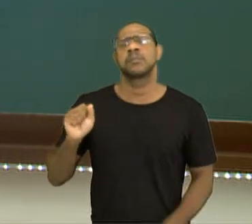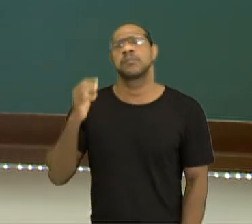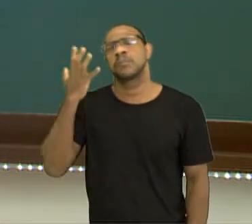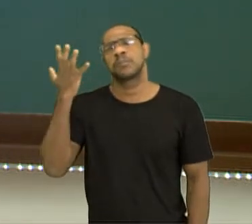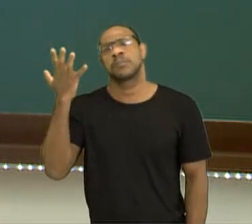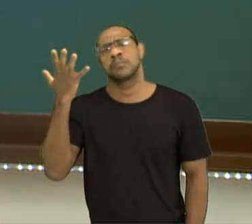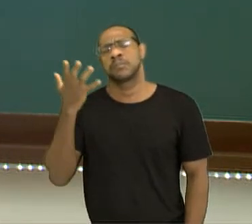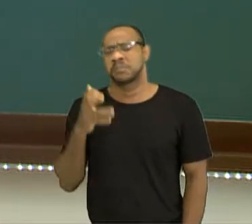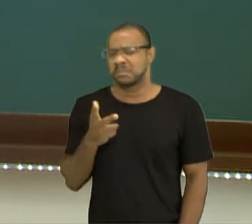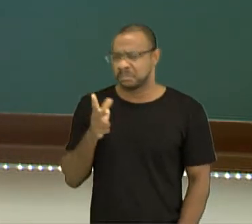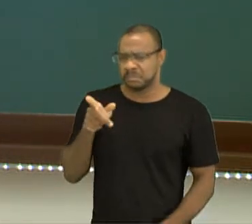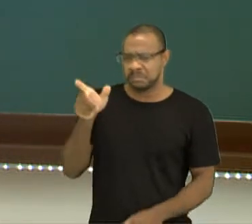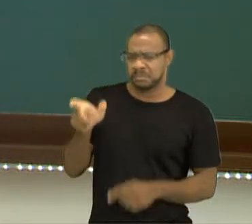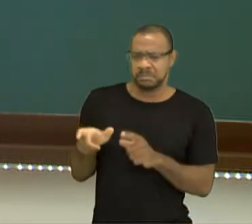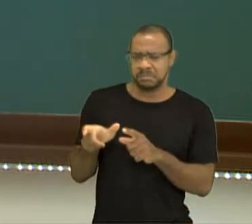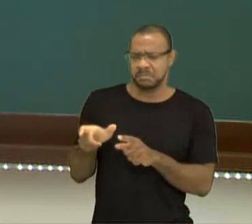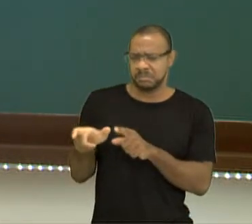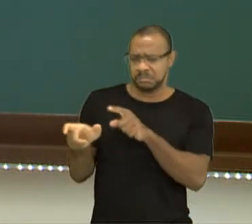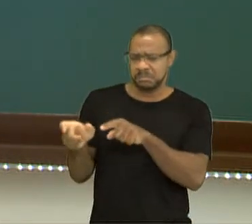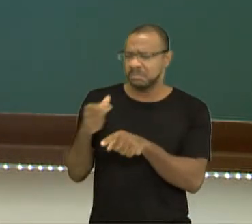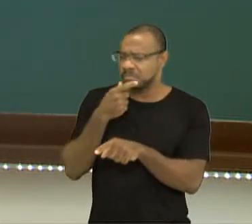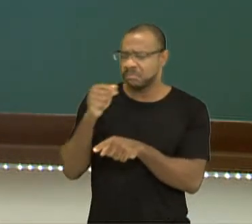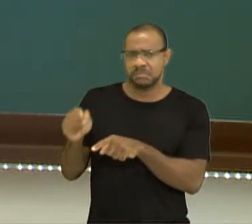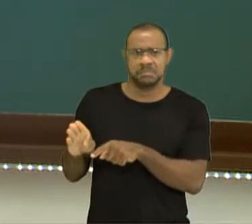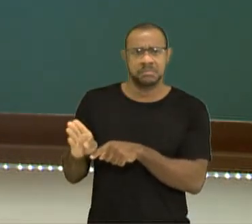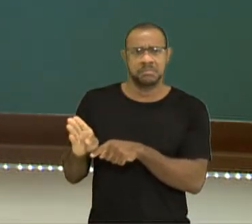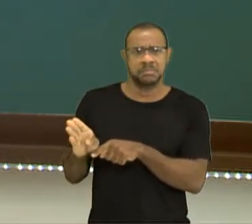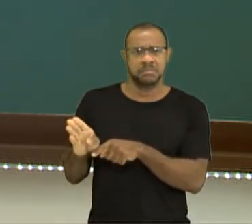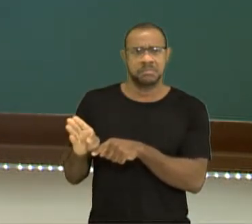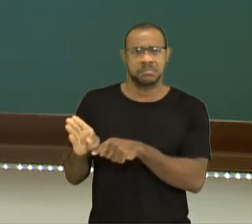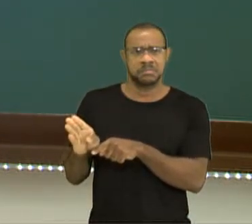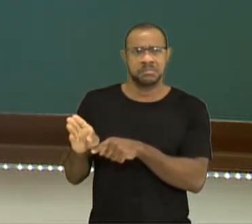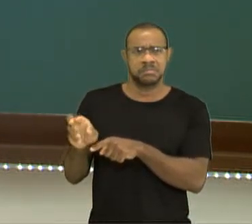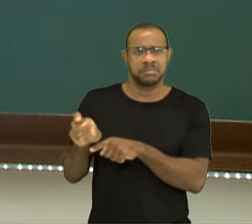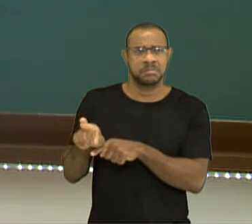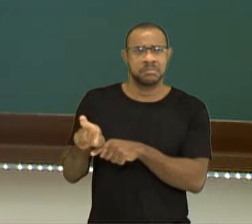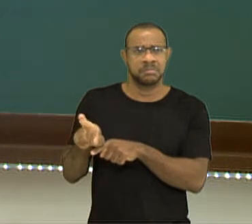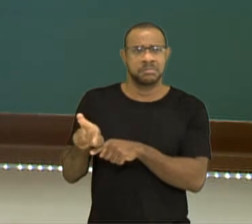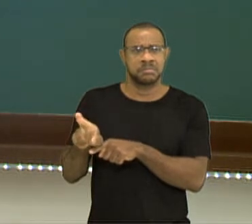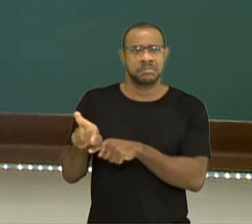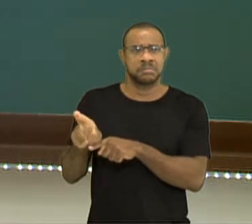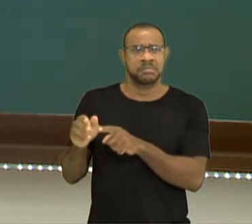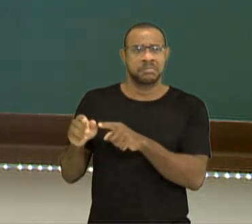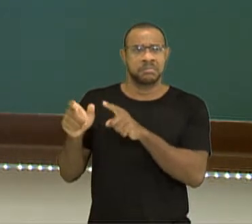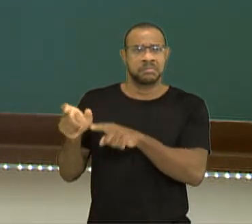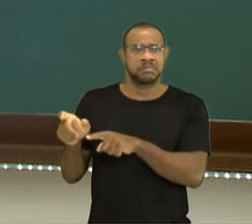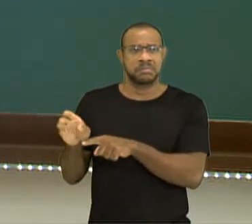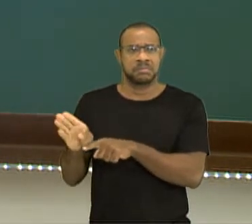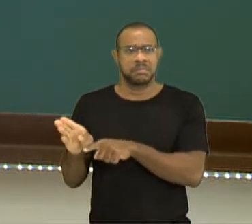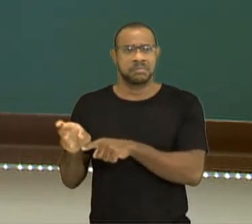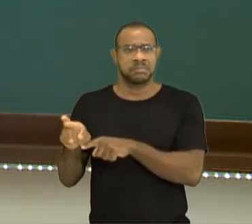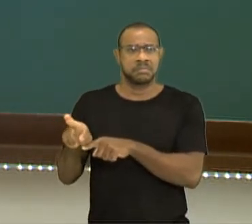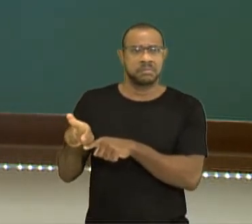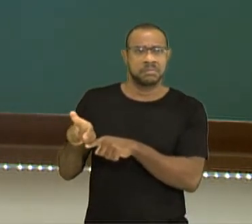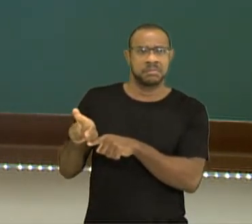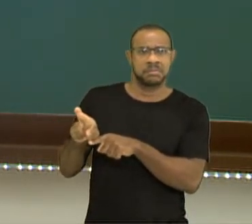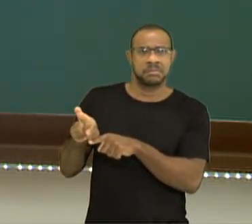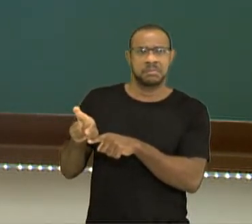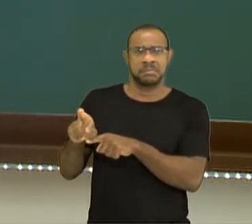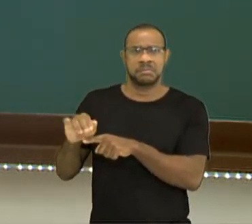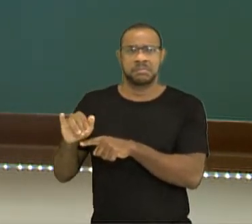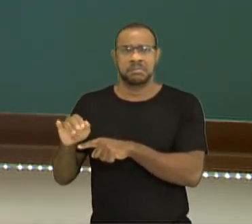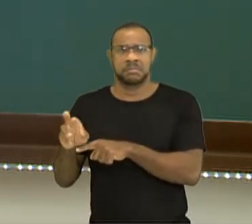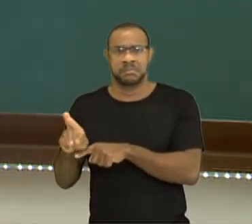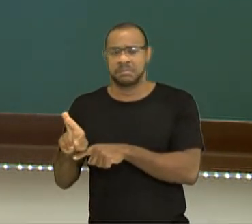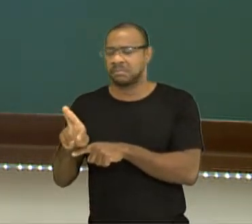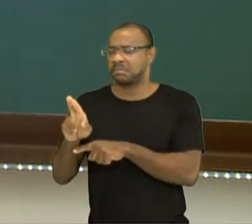parece triste. He must have been fired. Ele deve ter sido demitido. Enfim, dentro